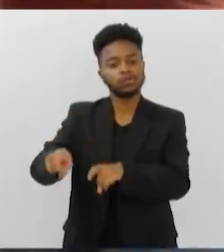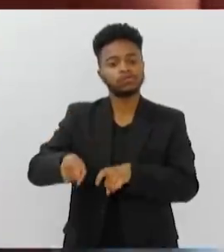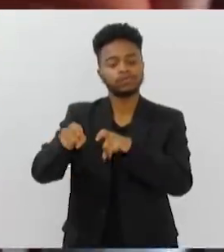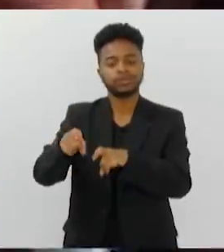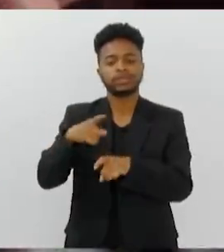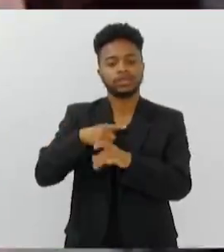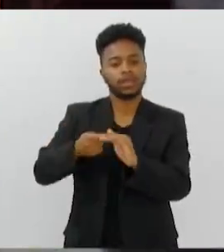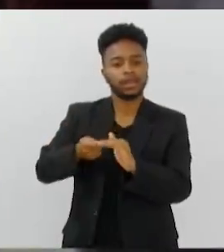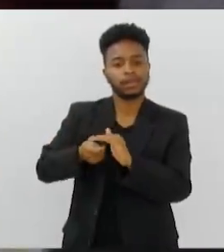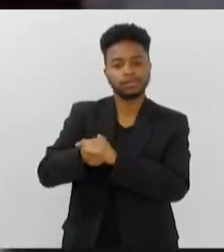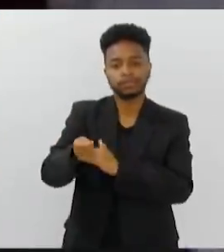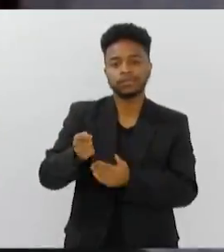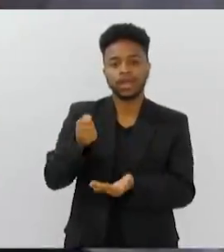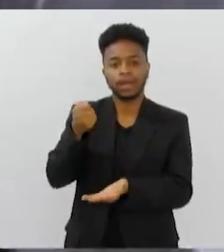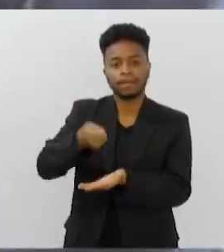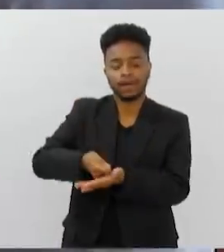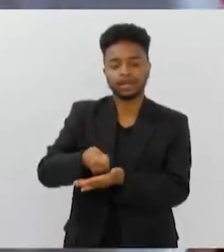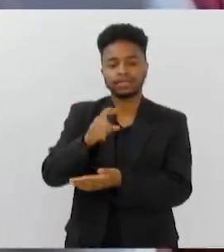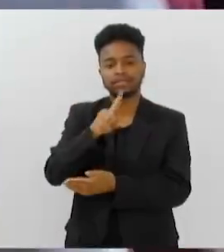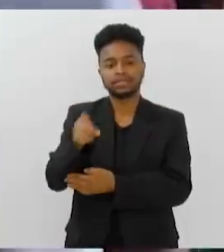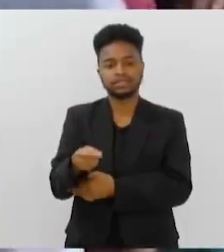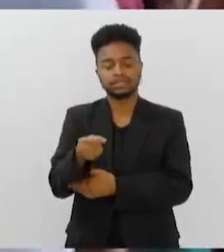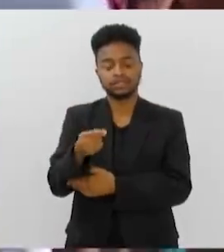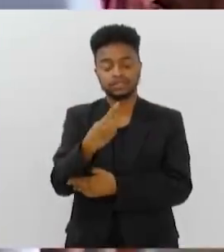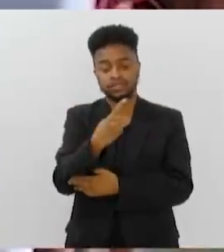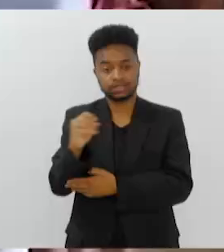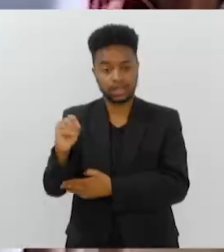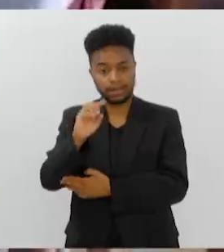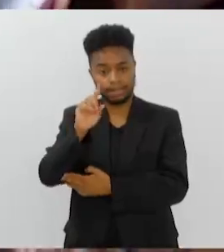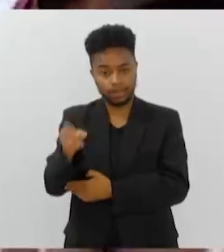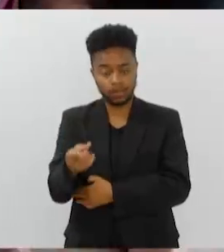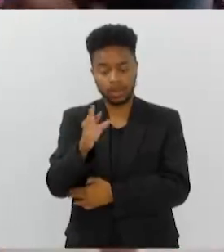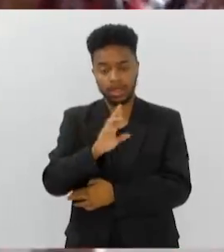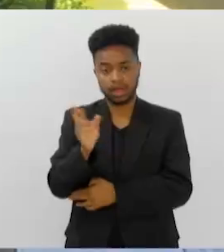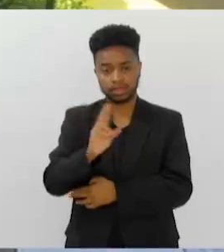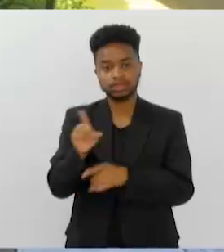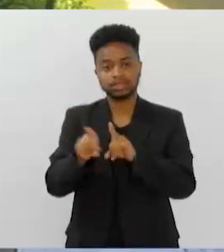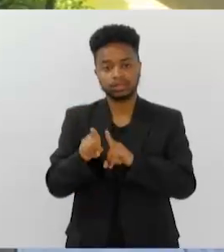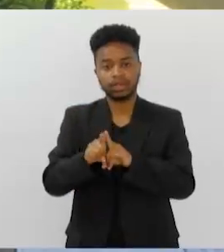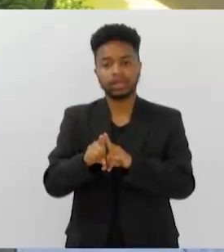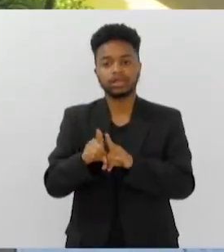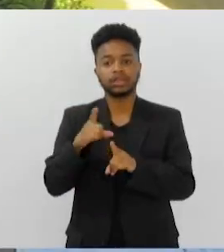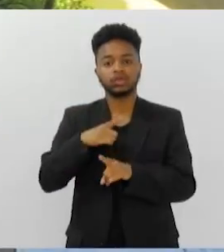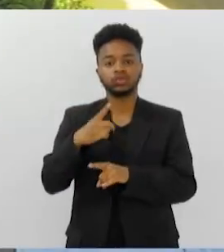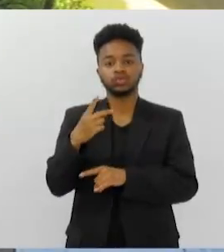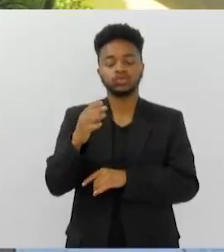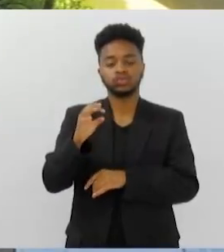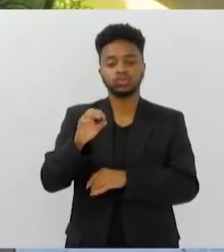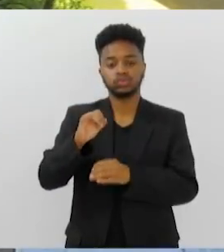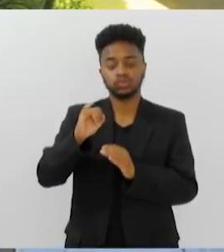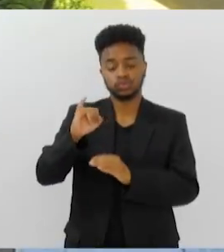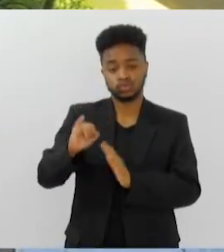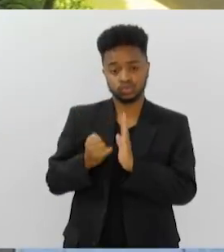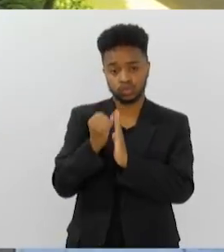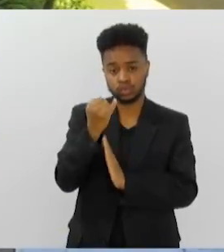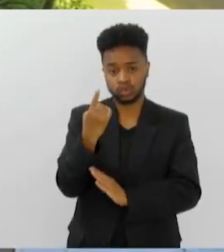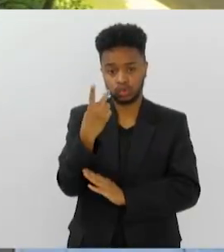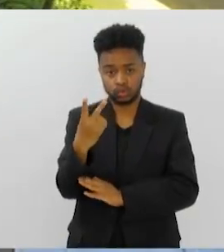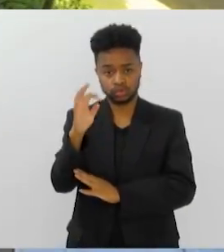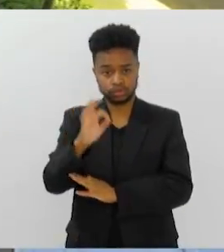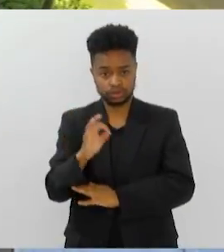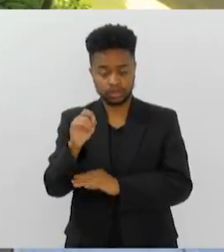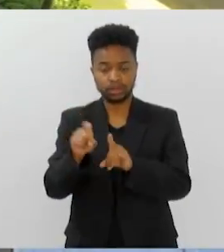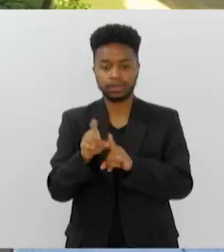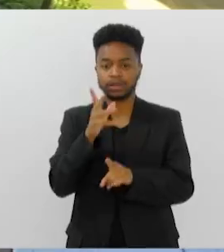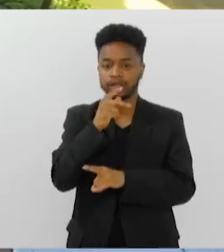para investimentos, com juros de 2% ao ano e 5 anos para pagar. Um dos beneficiados é Renan Foli, da cachaçaria Atrás